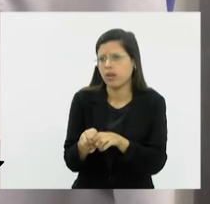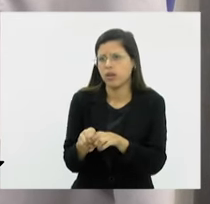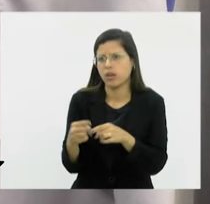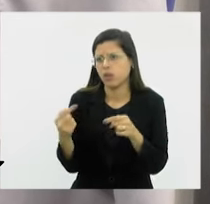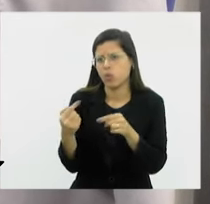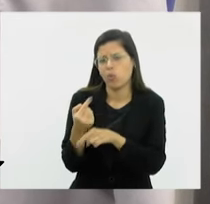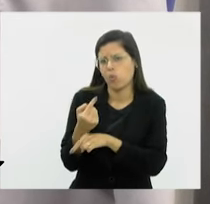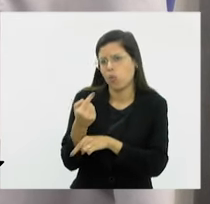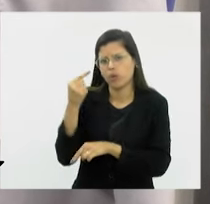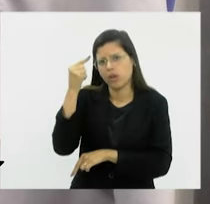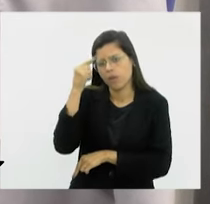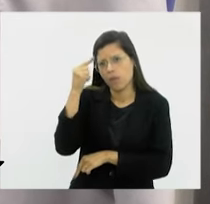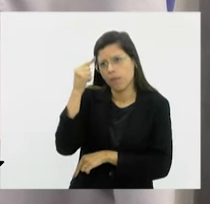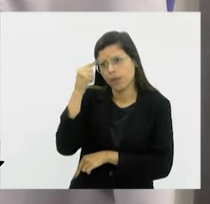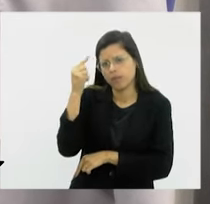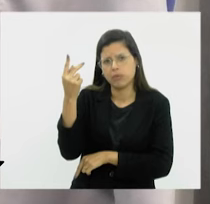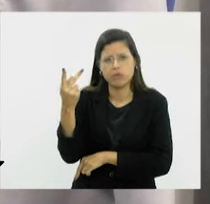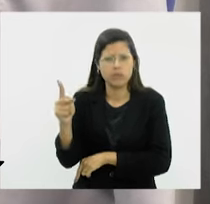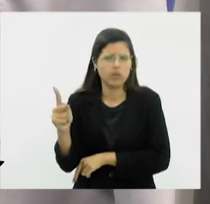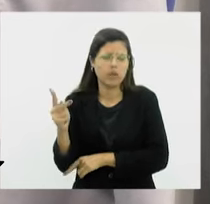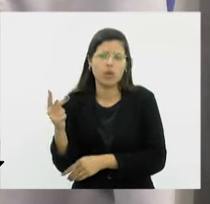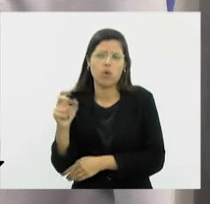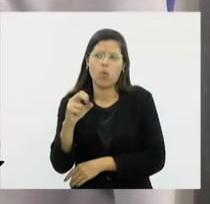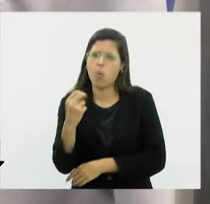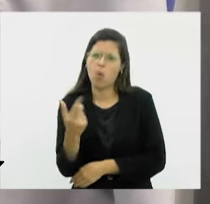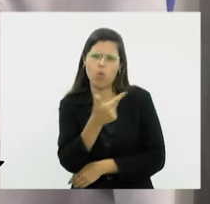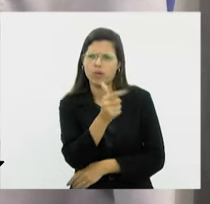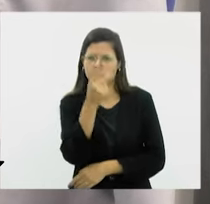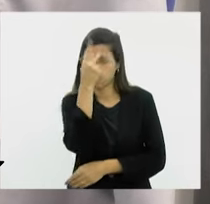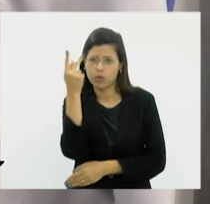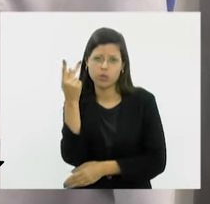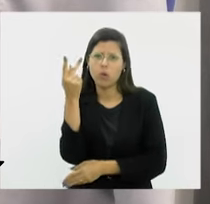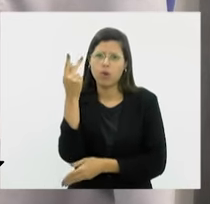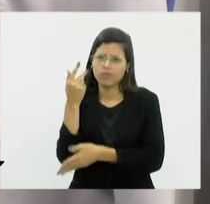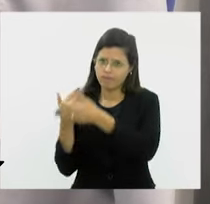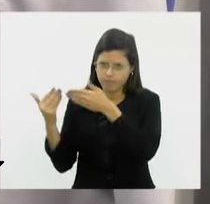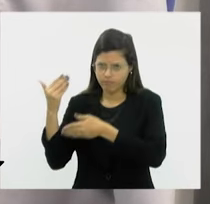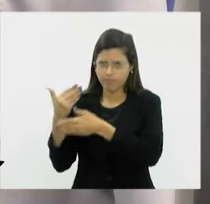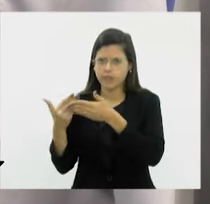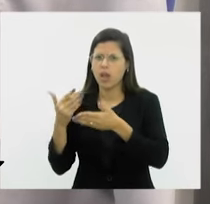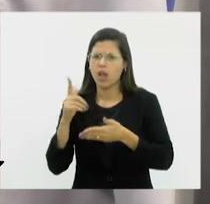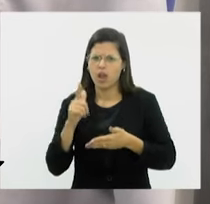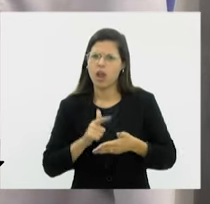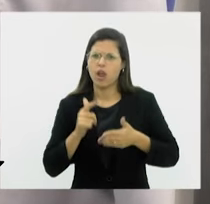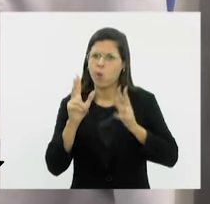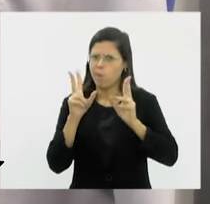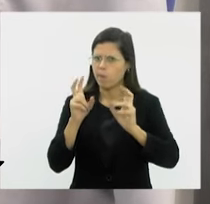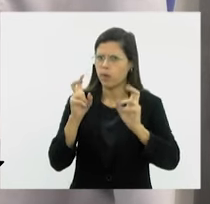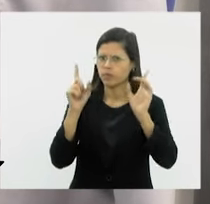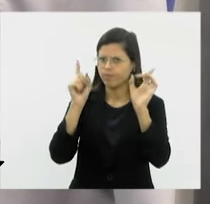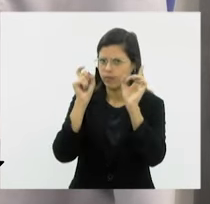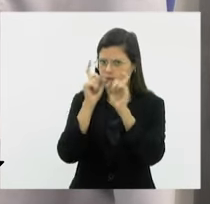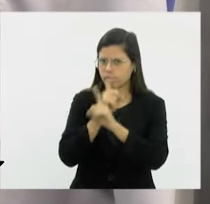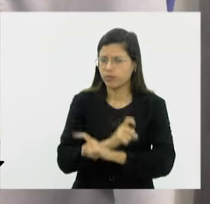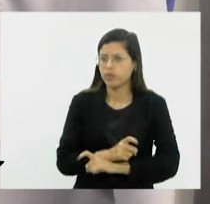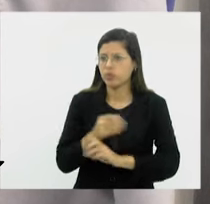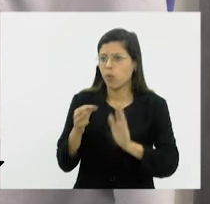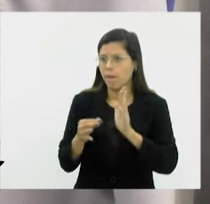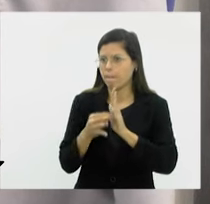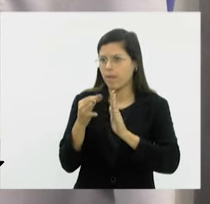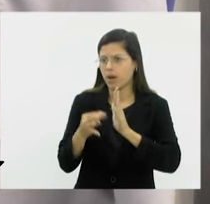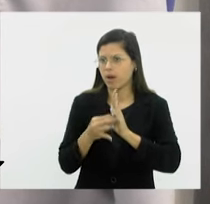Vossa Excelência ou de outras pessoas à época. Ou seja, é algo polêmico, sim. O parecer somente é